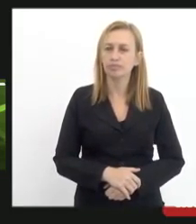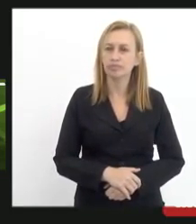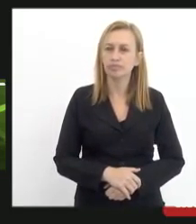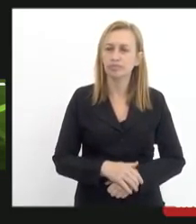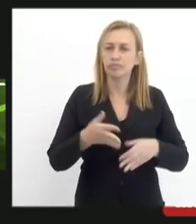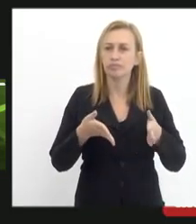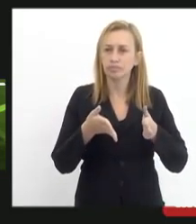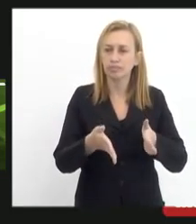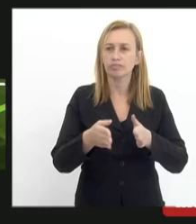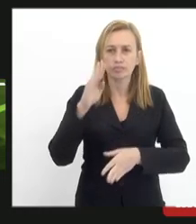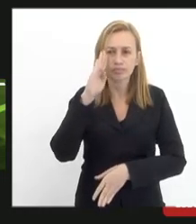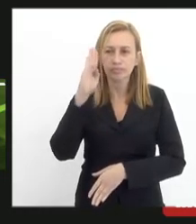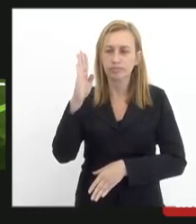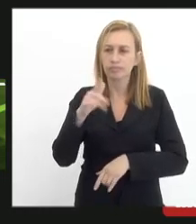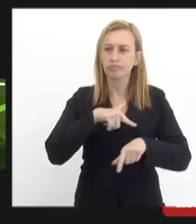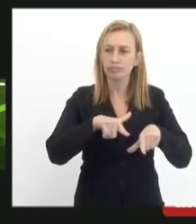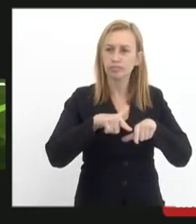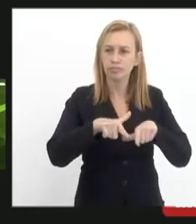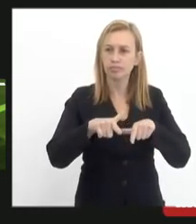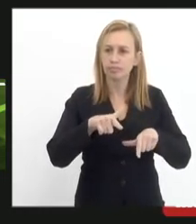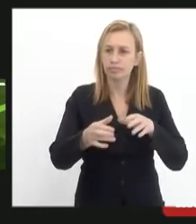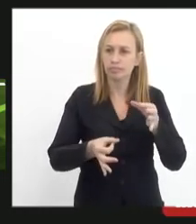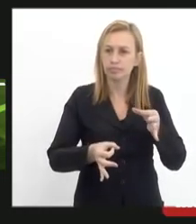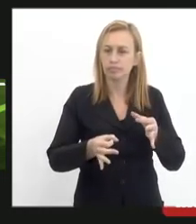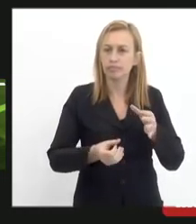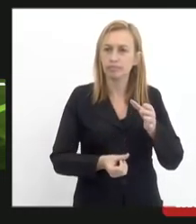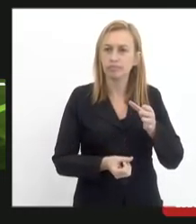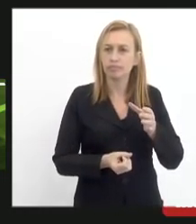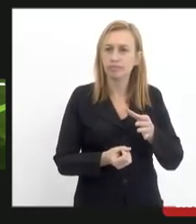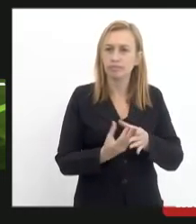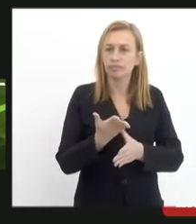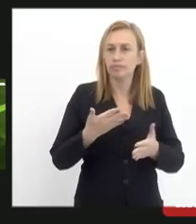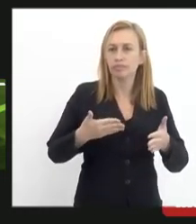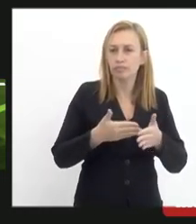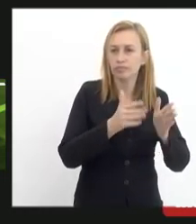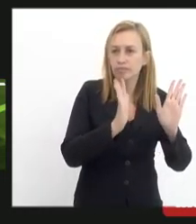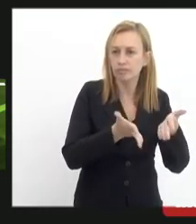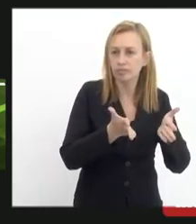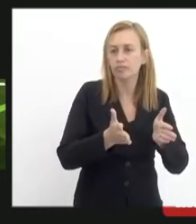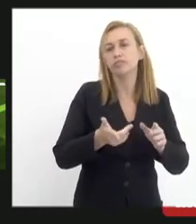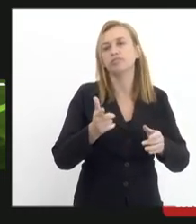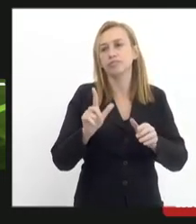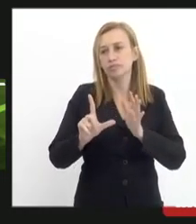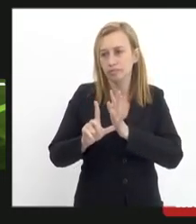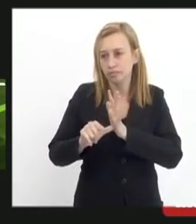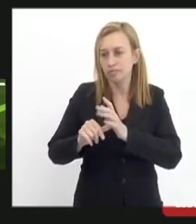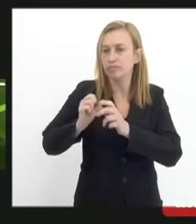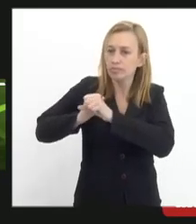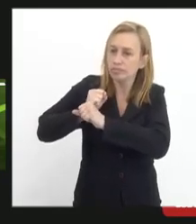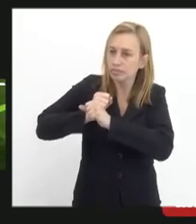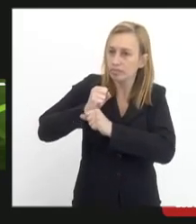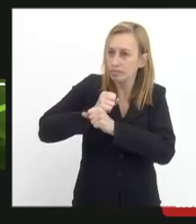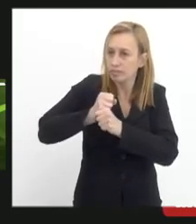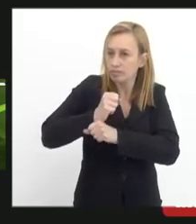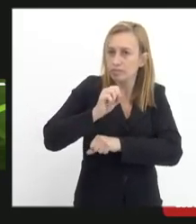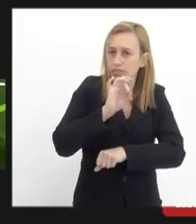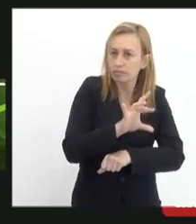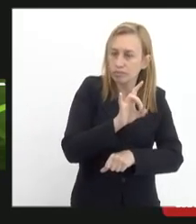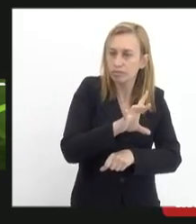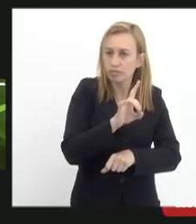importante trabalho que é feito até hoje, tirando o atraso de anos em que só se operava o instrumento